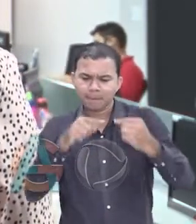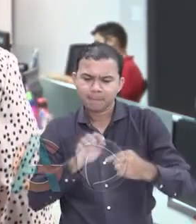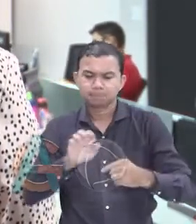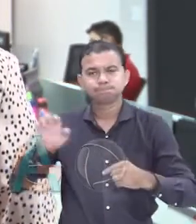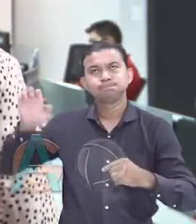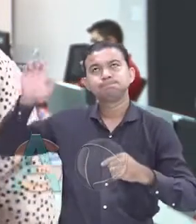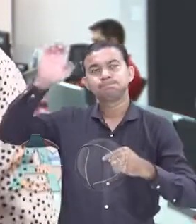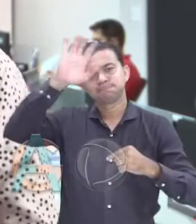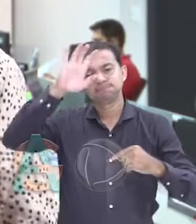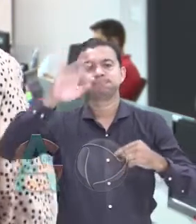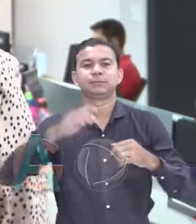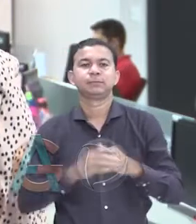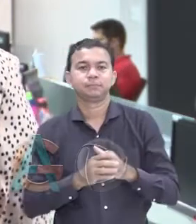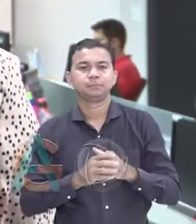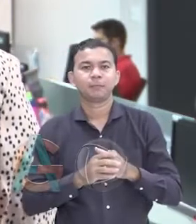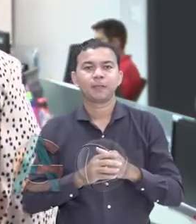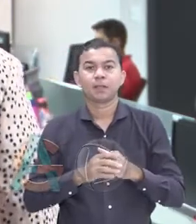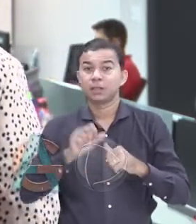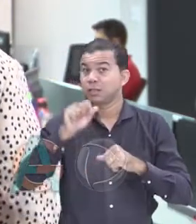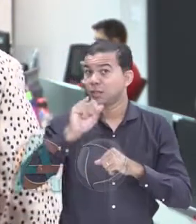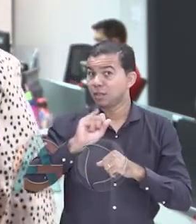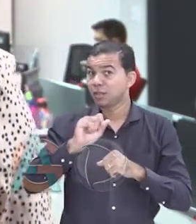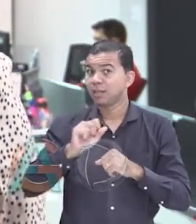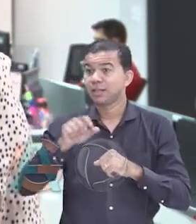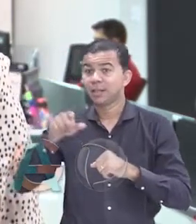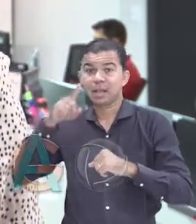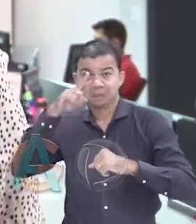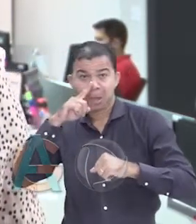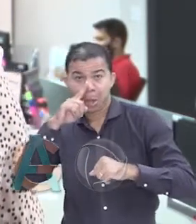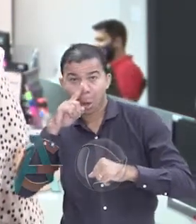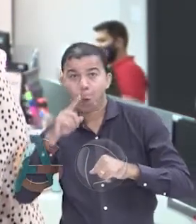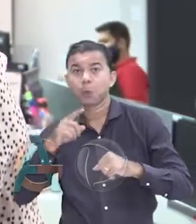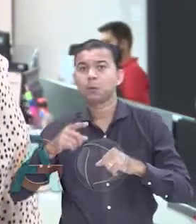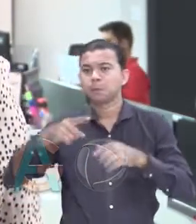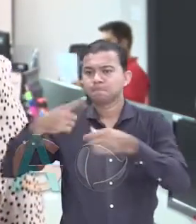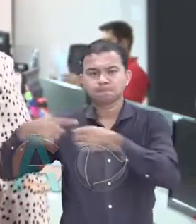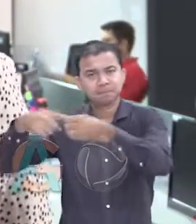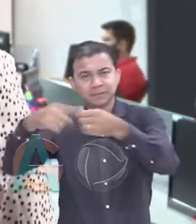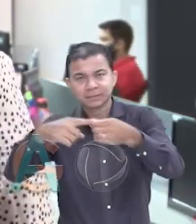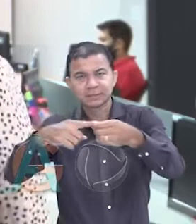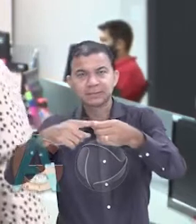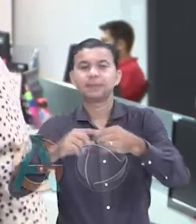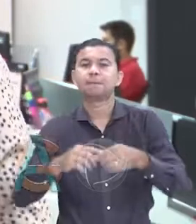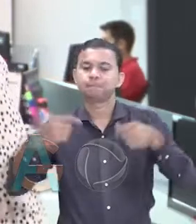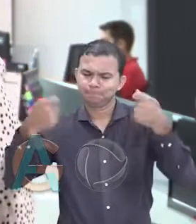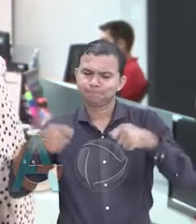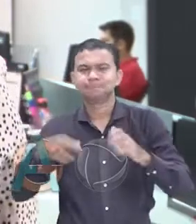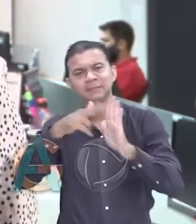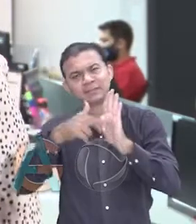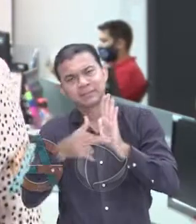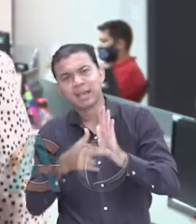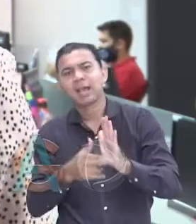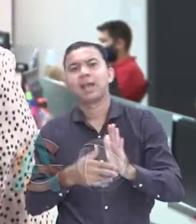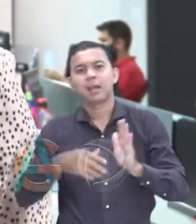terão que ser aplicadas em todo o estado de Mato Grosso, mesmo se a classificação de risco do município indicar normas mais